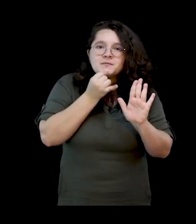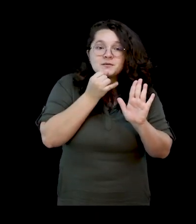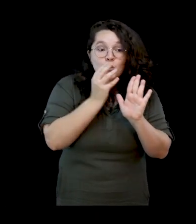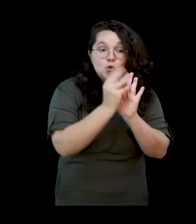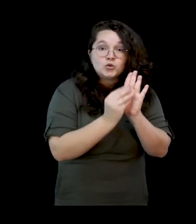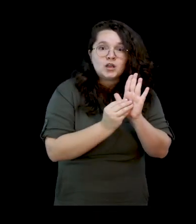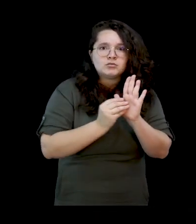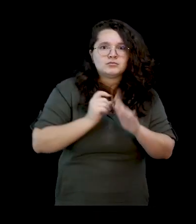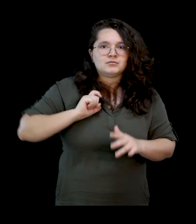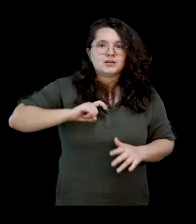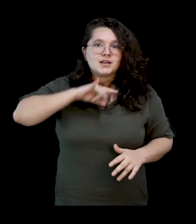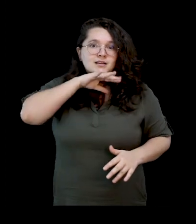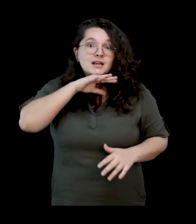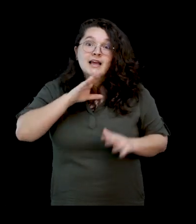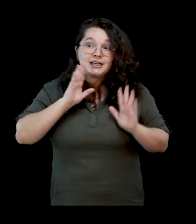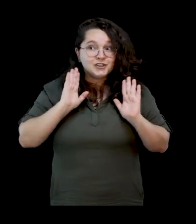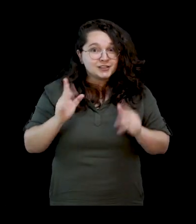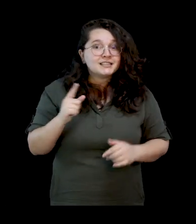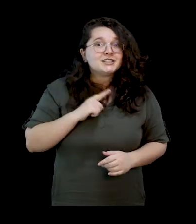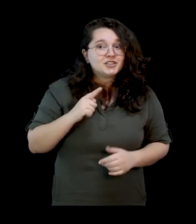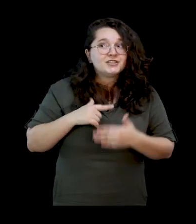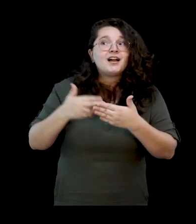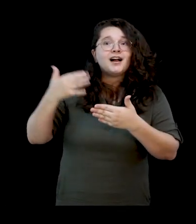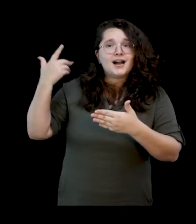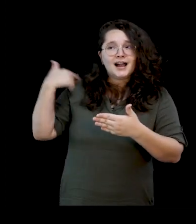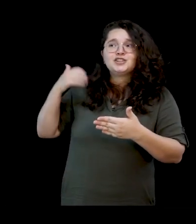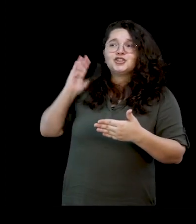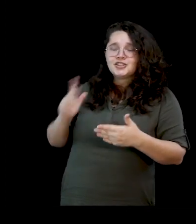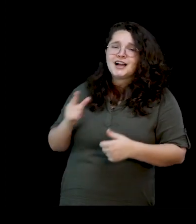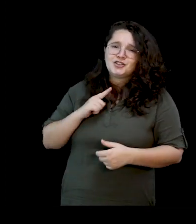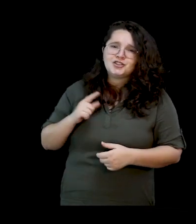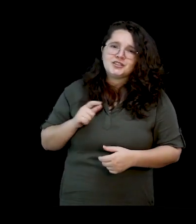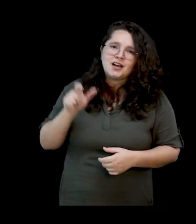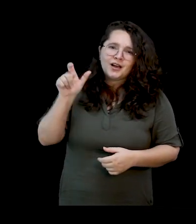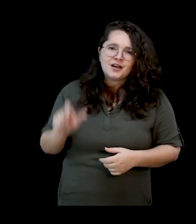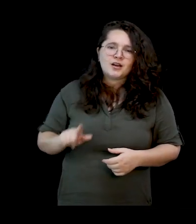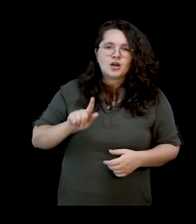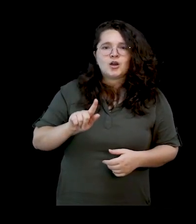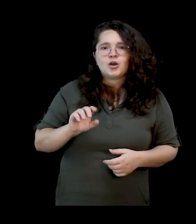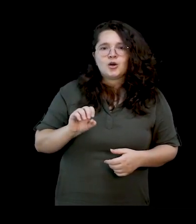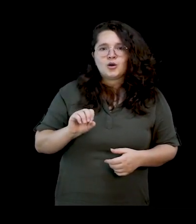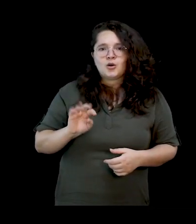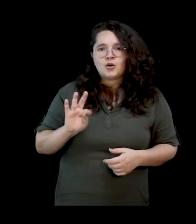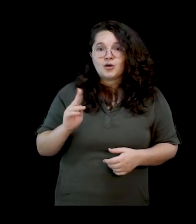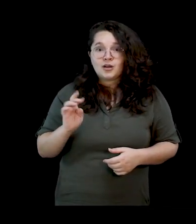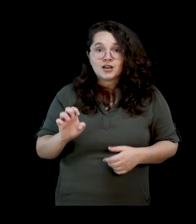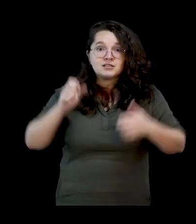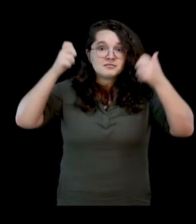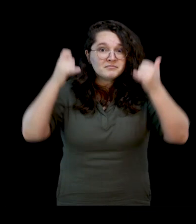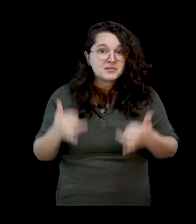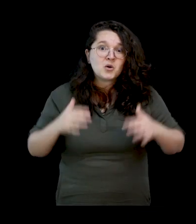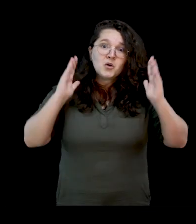seus conteúdos eventualmente malignos, que sempre existiram, desde Goethe até Wagner, e aí